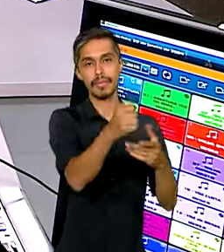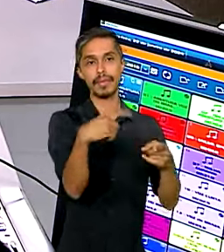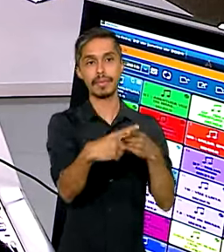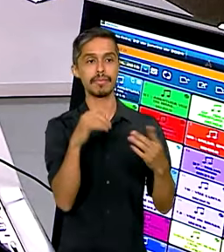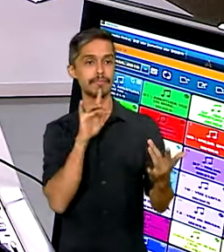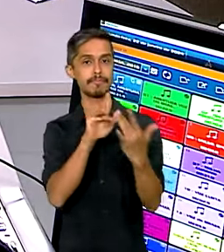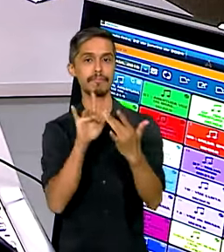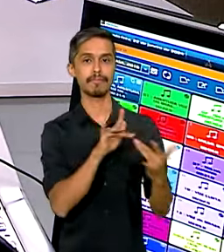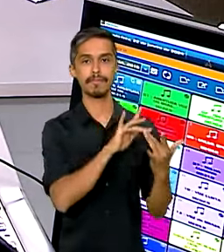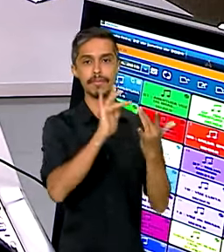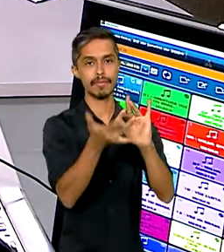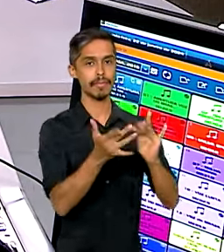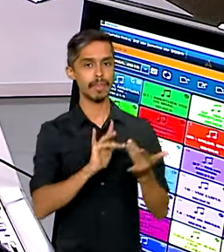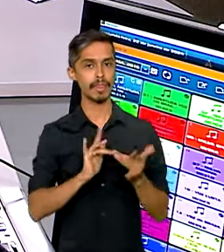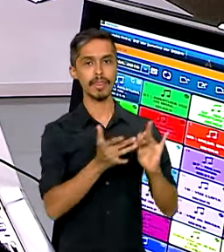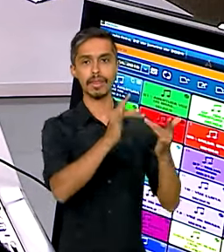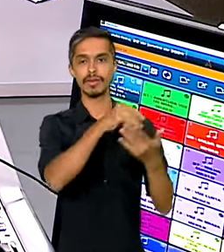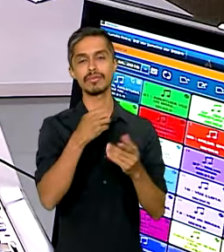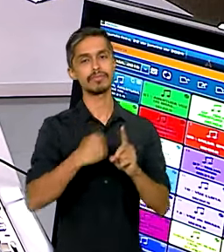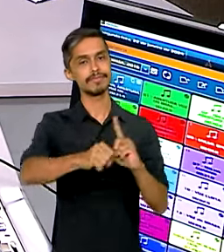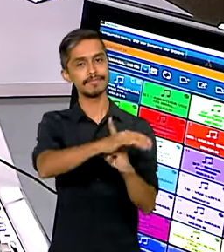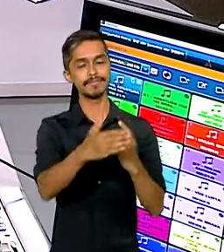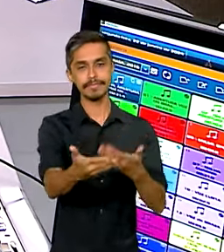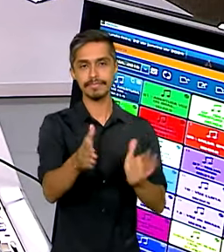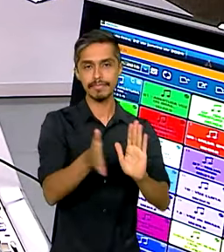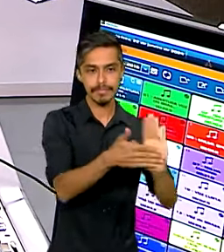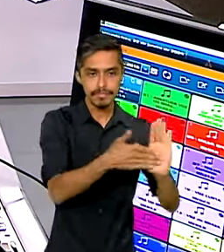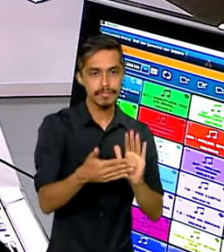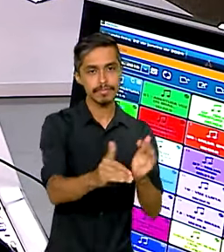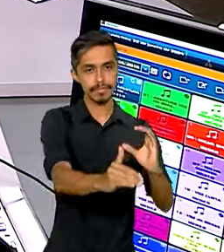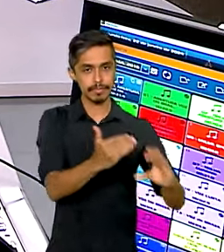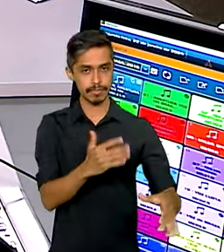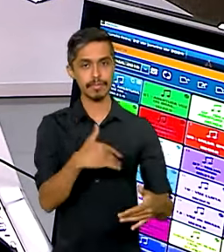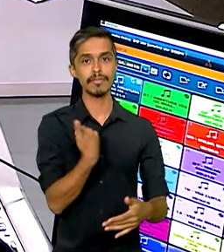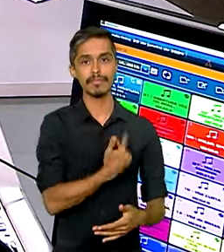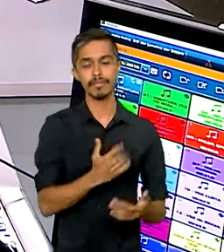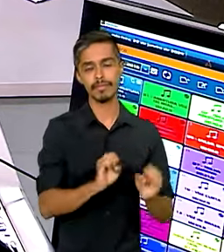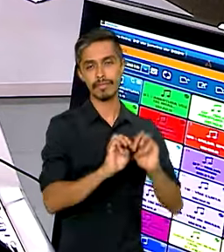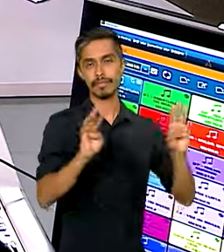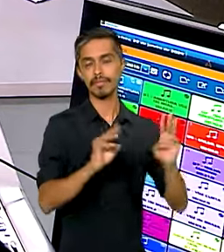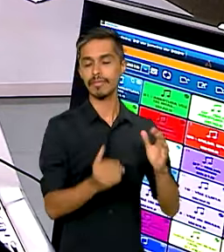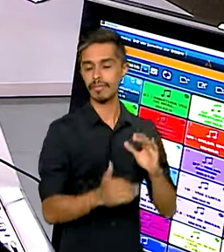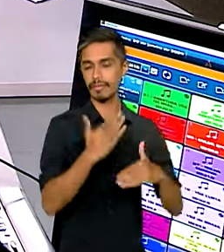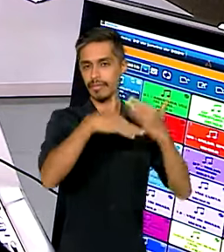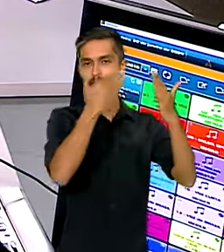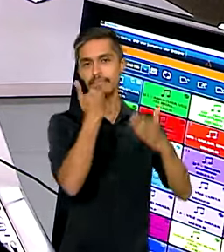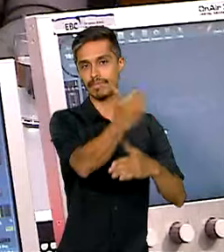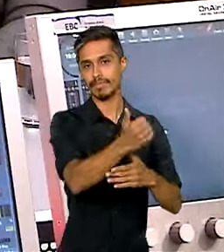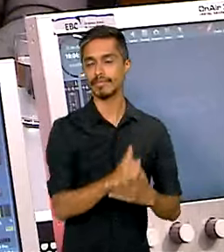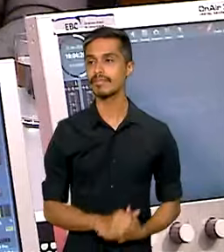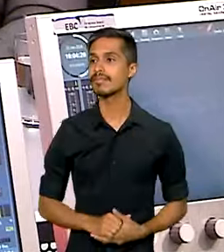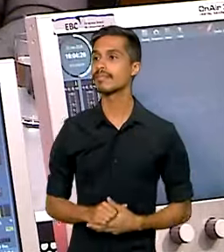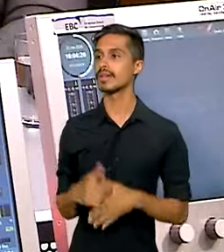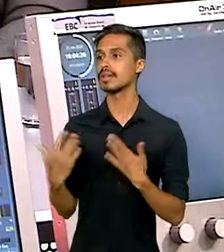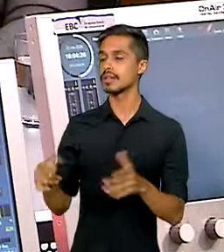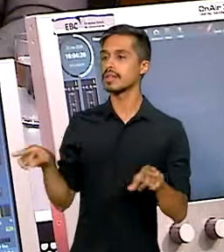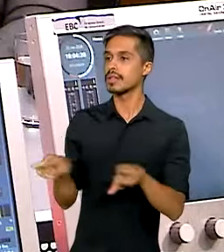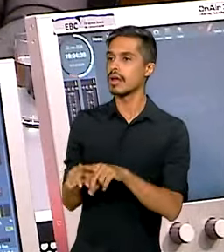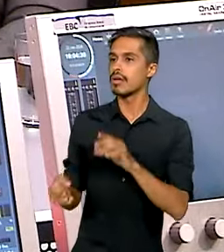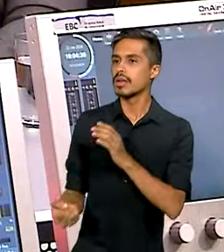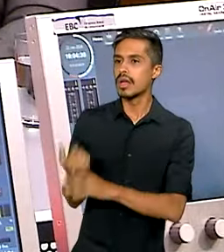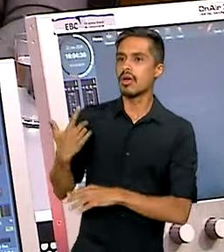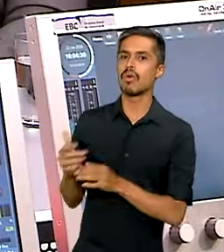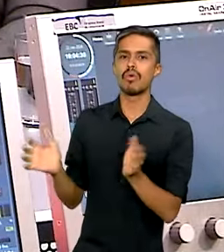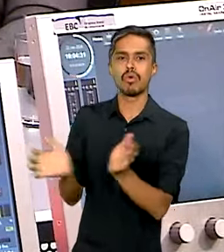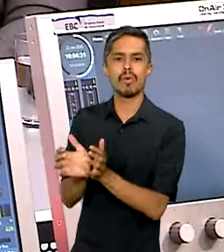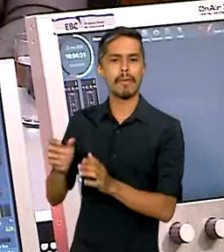sociedade, recebendo conteúdo, recebendo sugestões para desenvolver, inclusive, a plataforma. Agora, além da formação de um